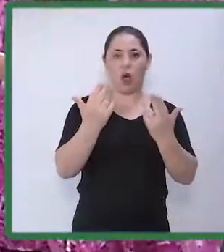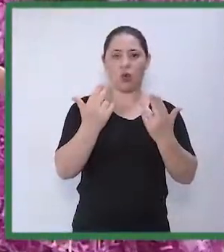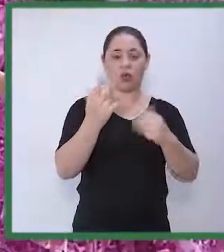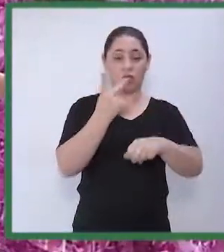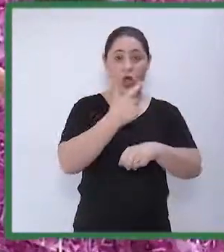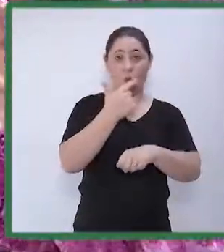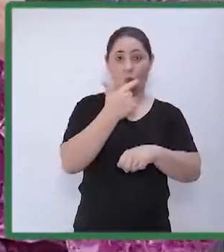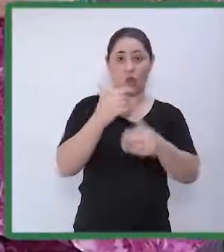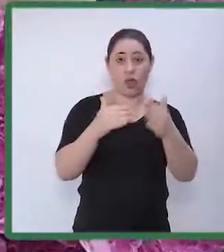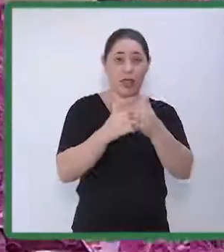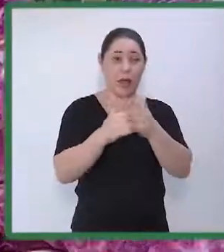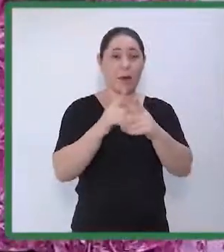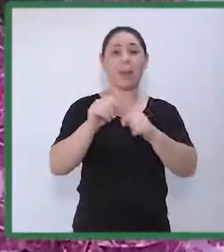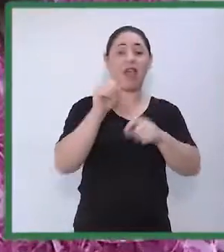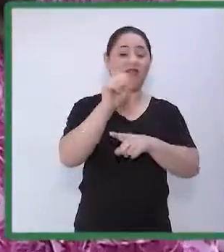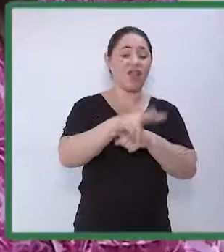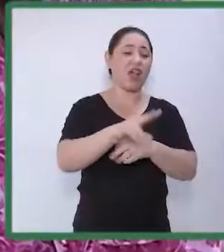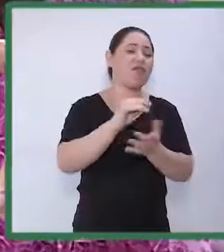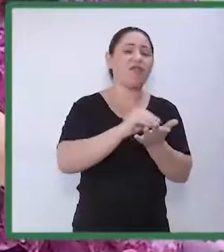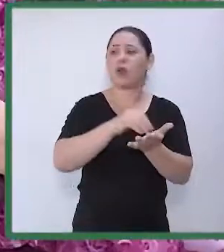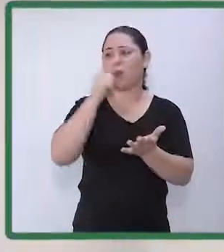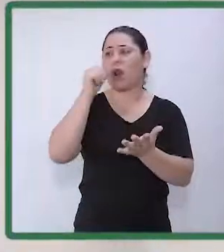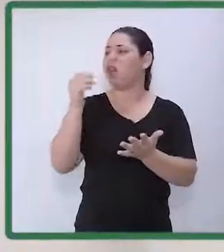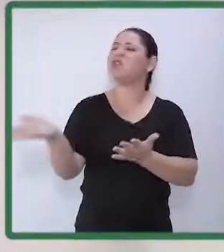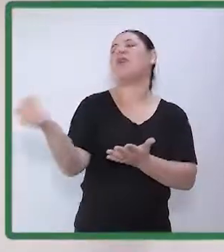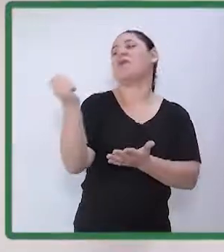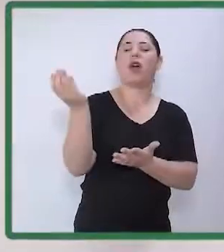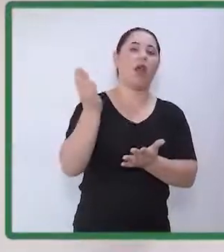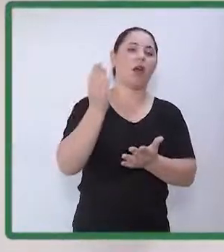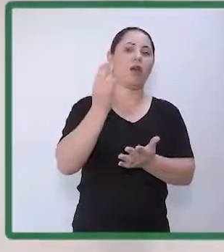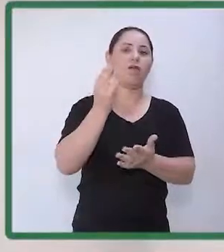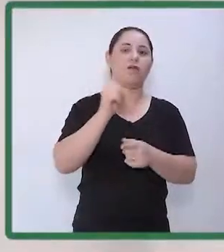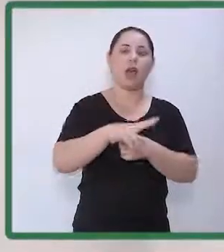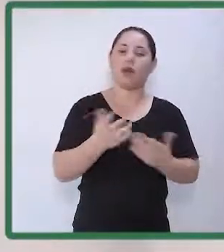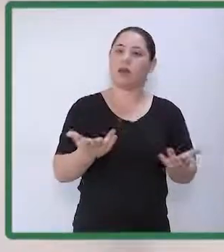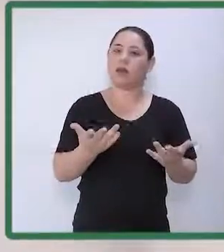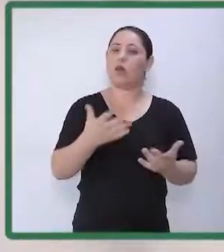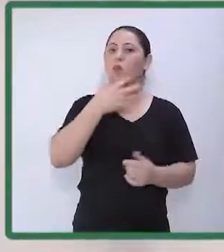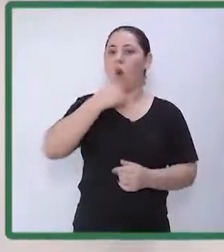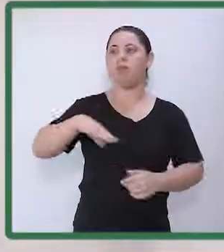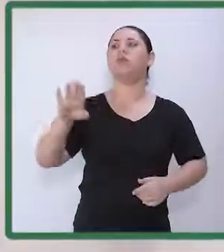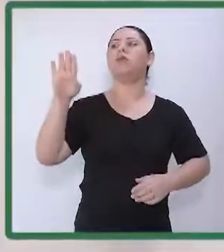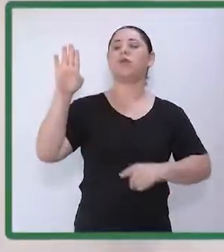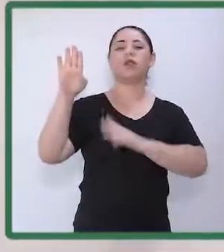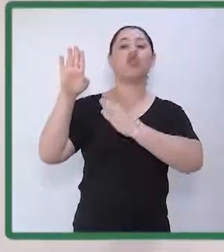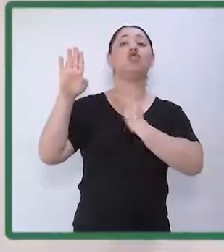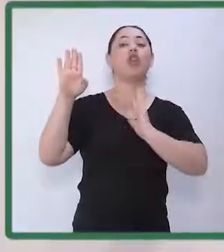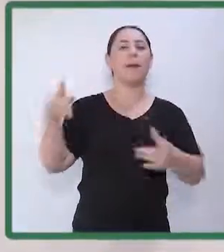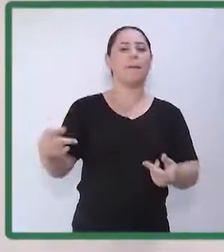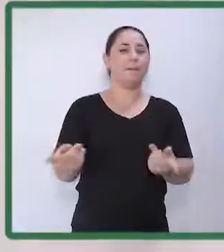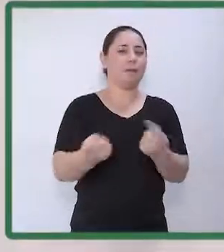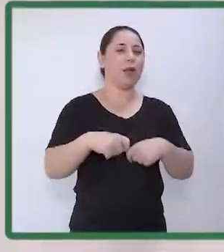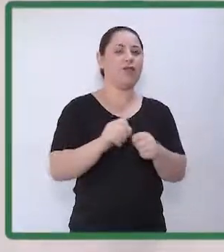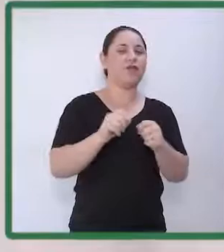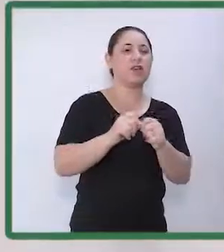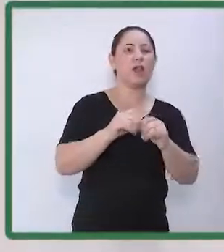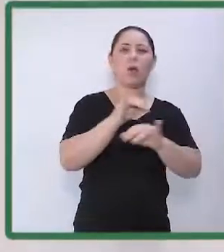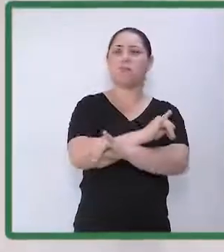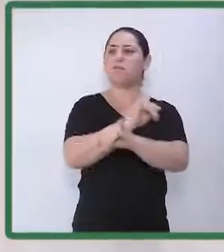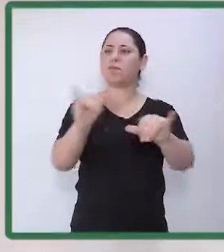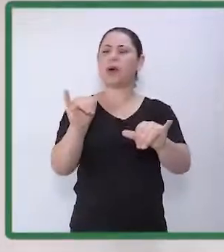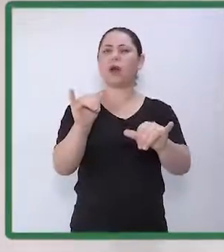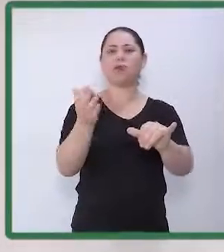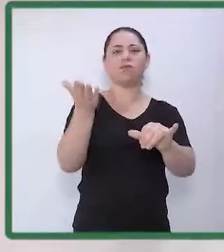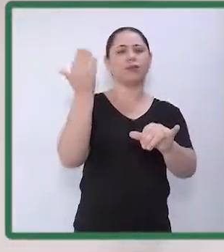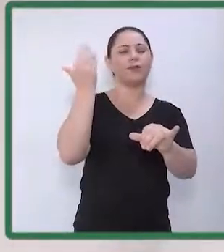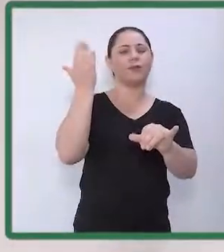minutos do segundo tempo. Para preencher a vaga. E aí os homens, os candidatos homens, estão já preparados, já fazendo